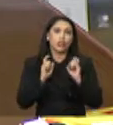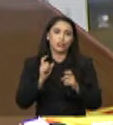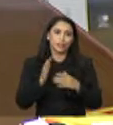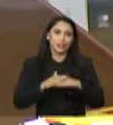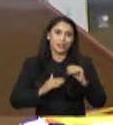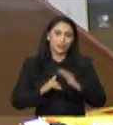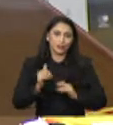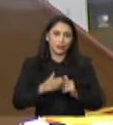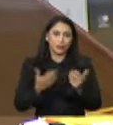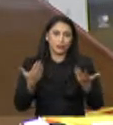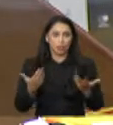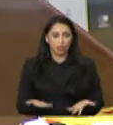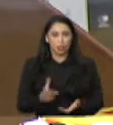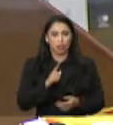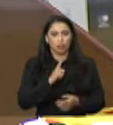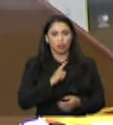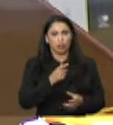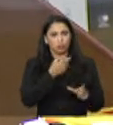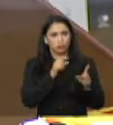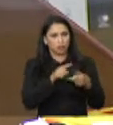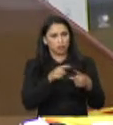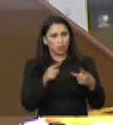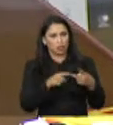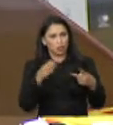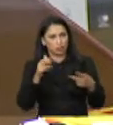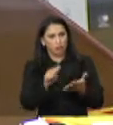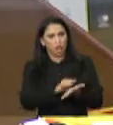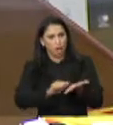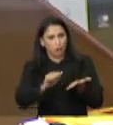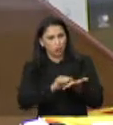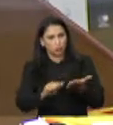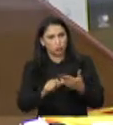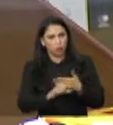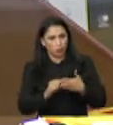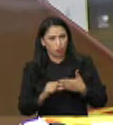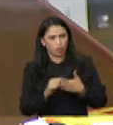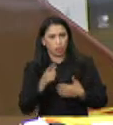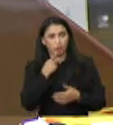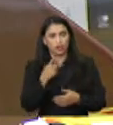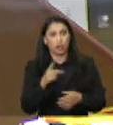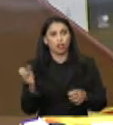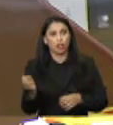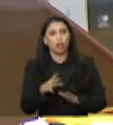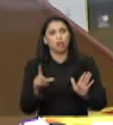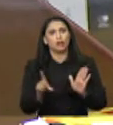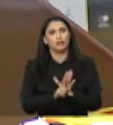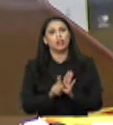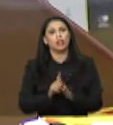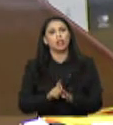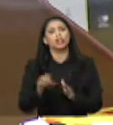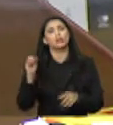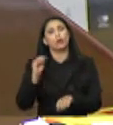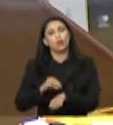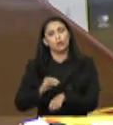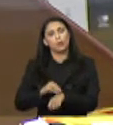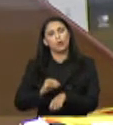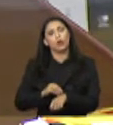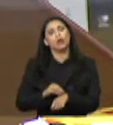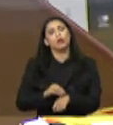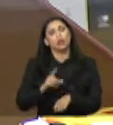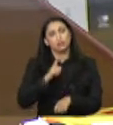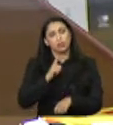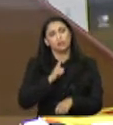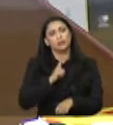provocar o trabalho de Igor Pereira Pinheiro Henrique da Rosa de azeméis a respeito da retroação benéfica da nova legislação dos as culposos de improbidade